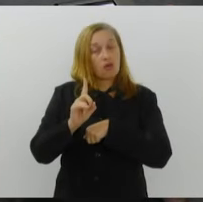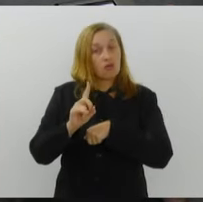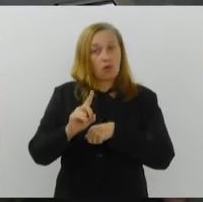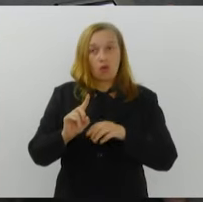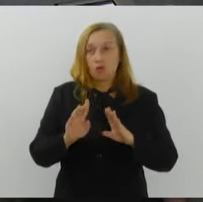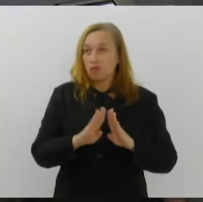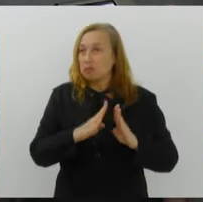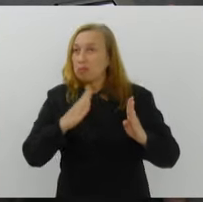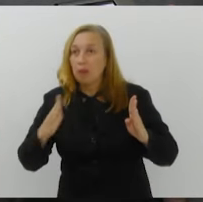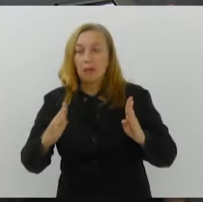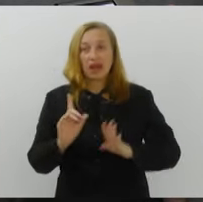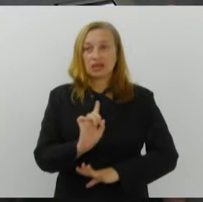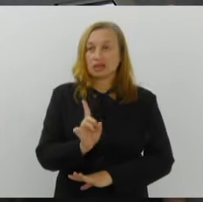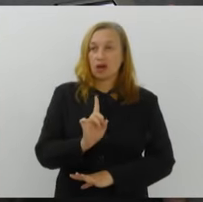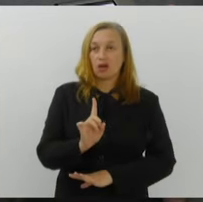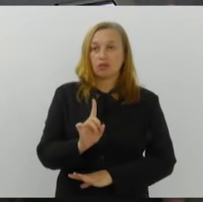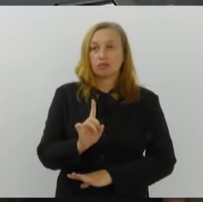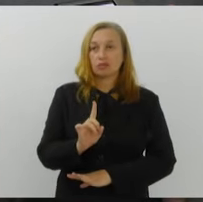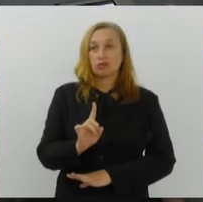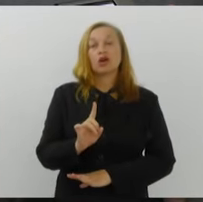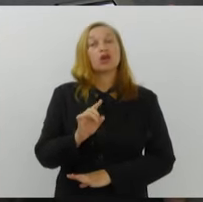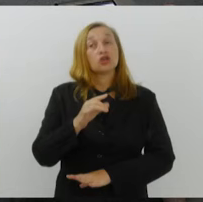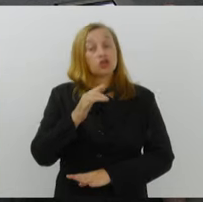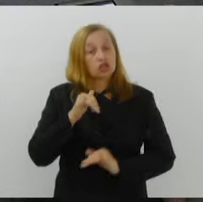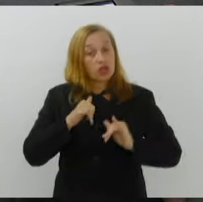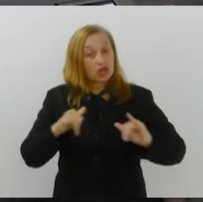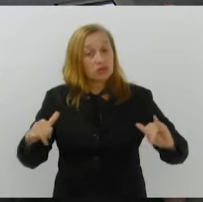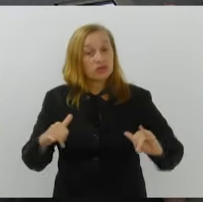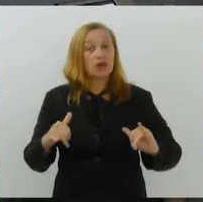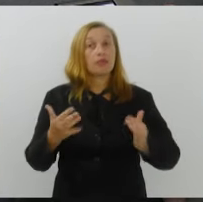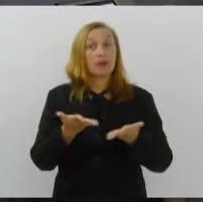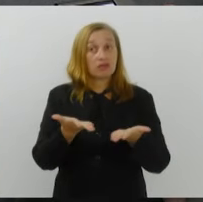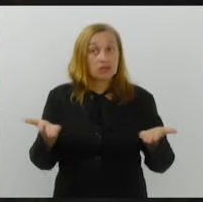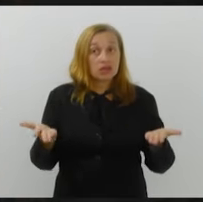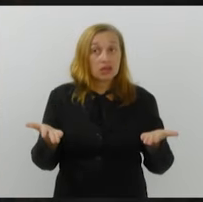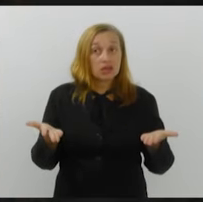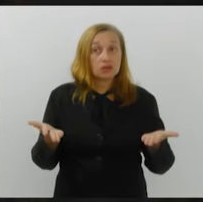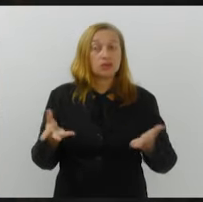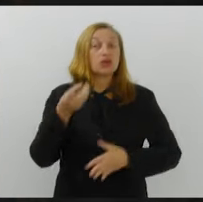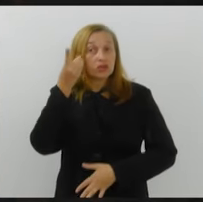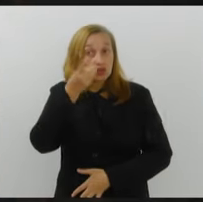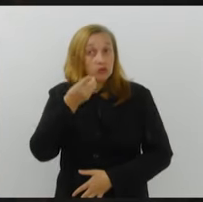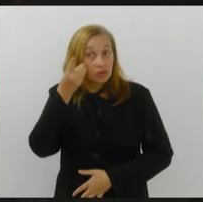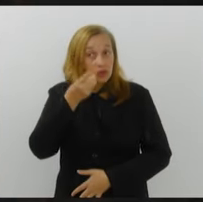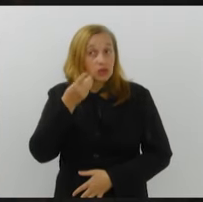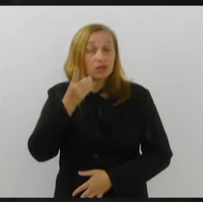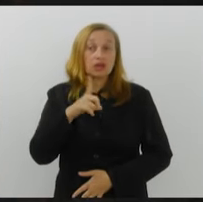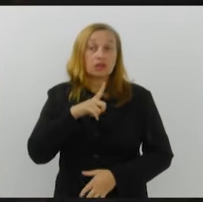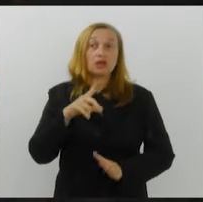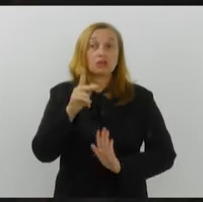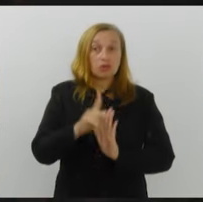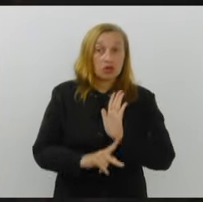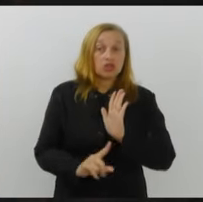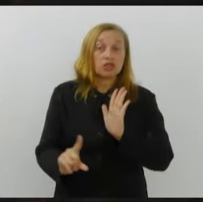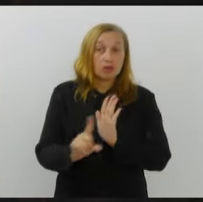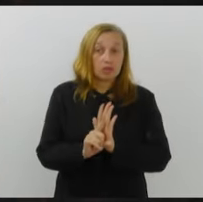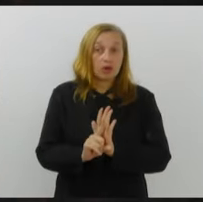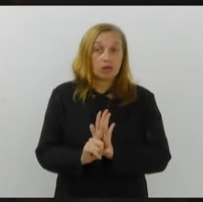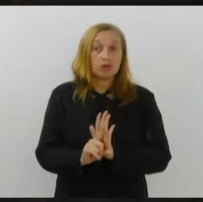prorrogar. Gostaria de anunciar isso. E os deputados têm os seus projetos na pauta que falta